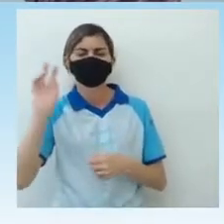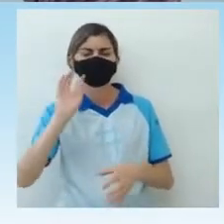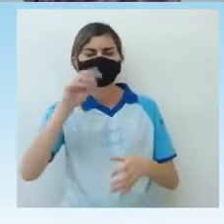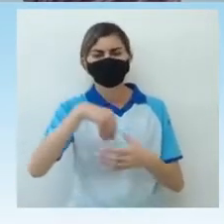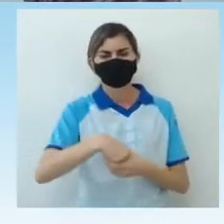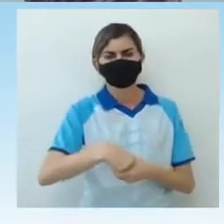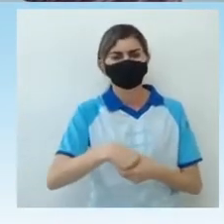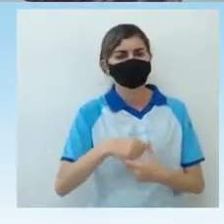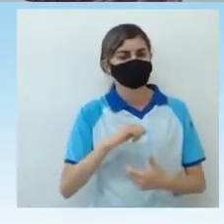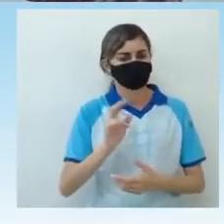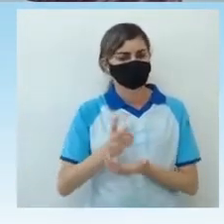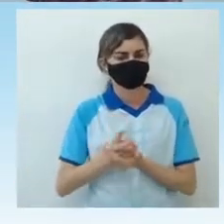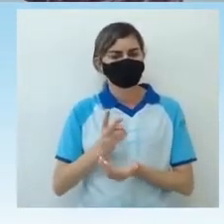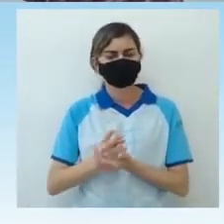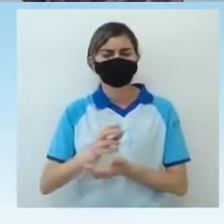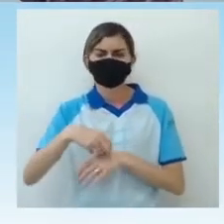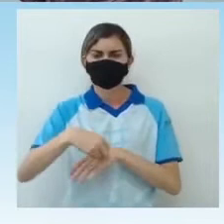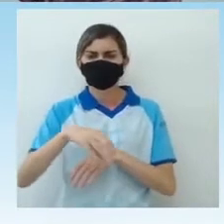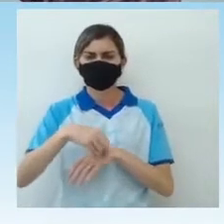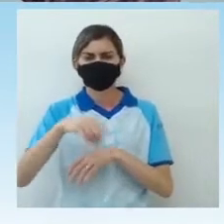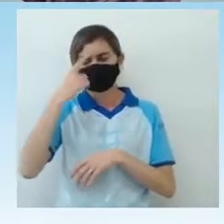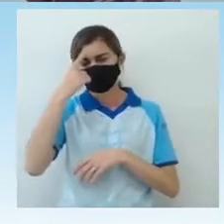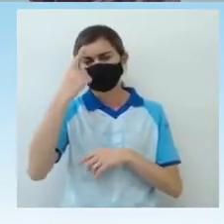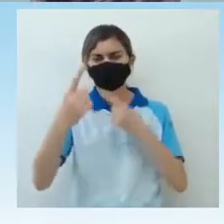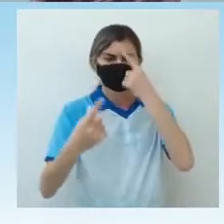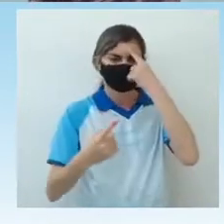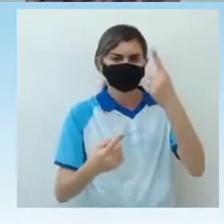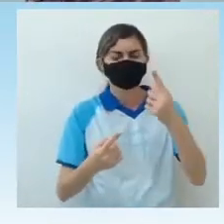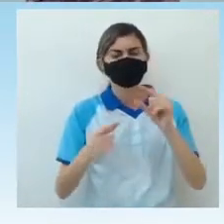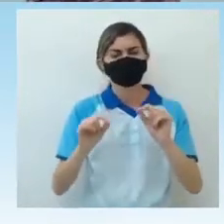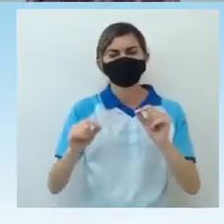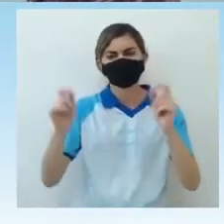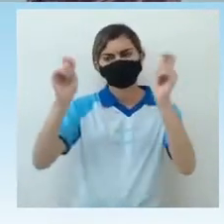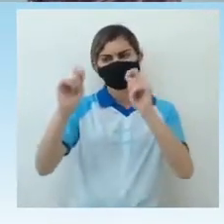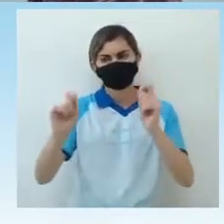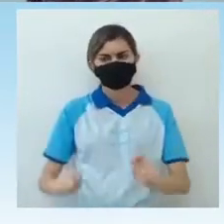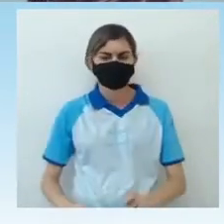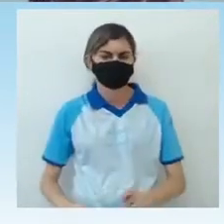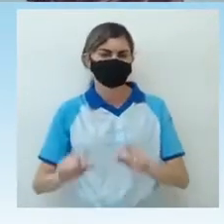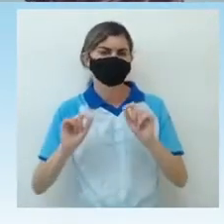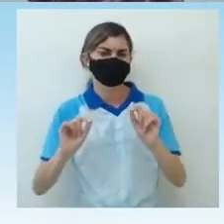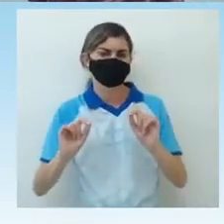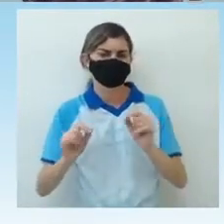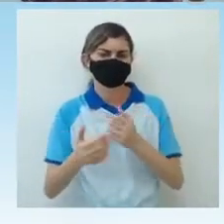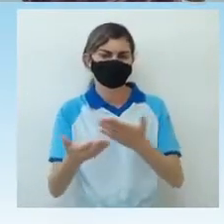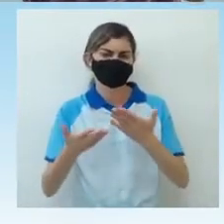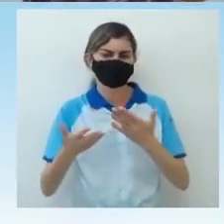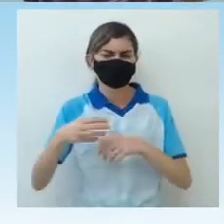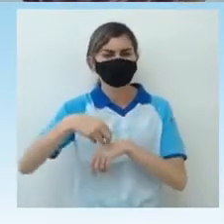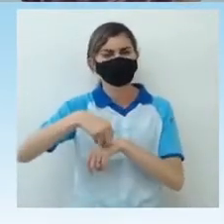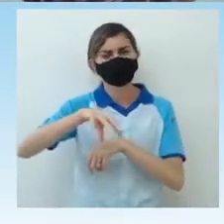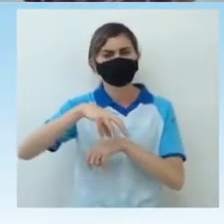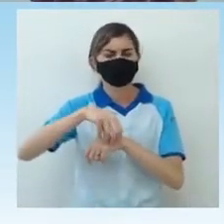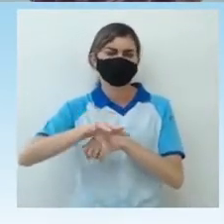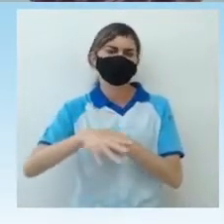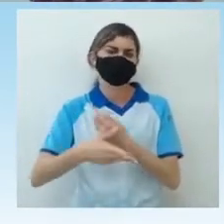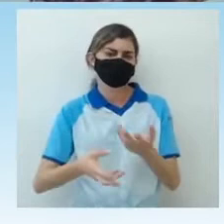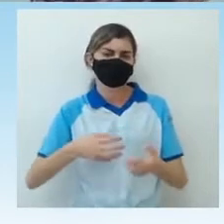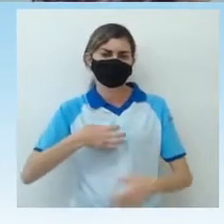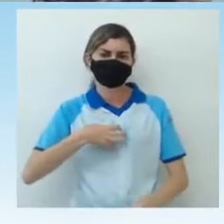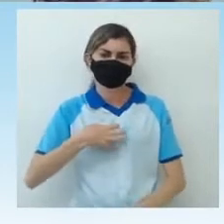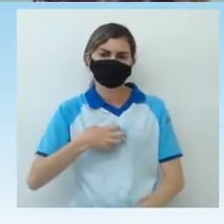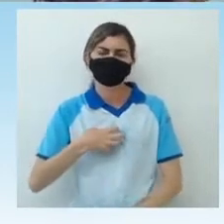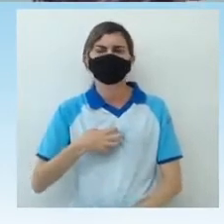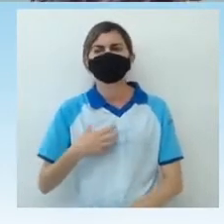inserido. Sempre transmite uma ideia, a ideia daquele artista, o que é que ele quis passar, né? Um